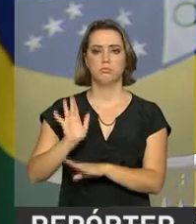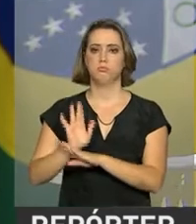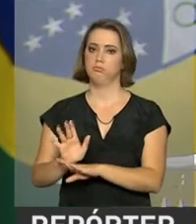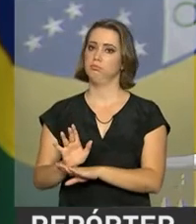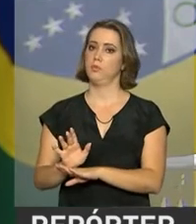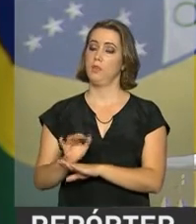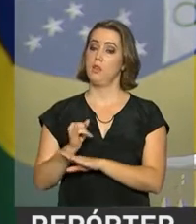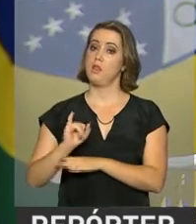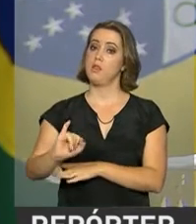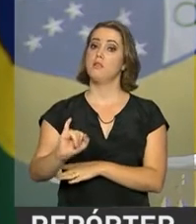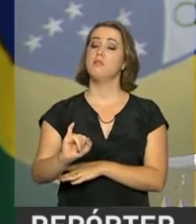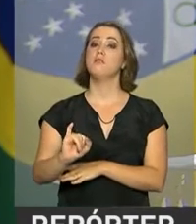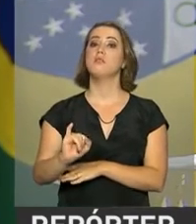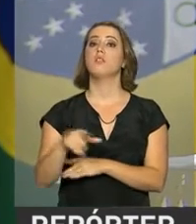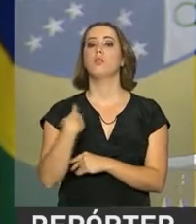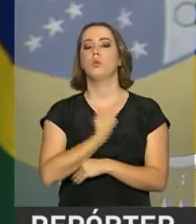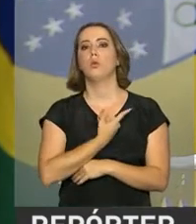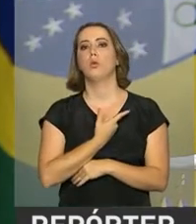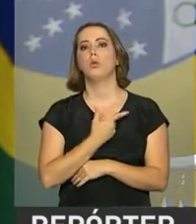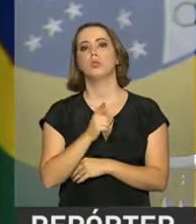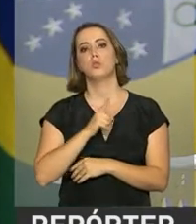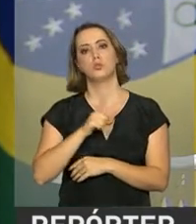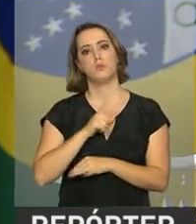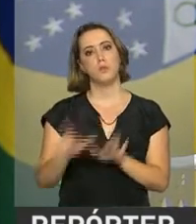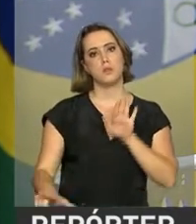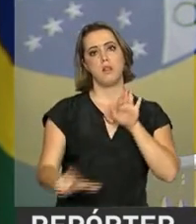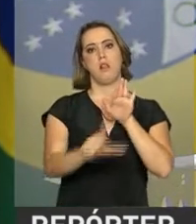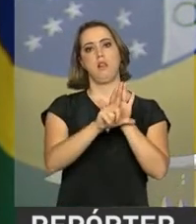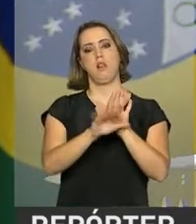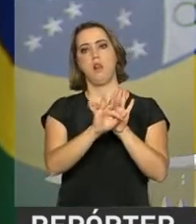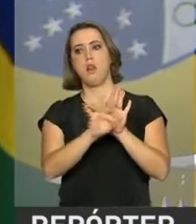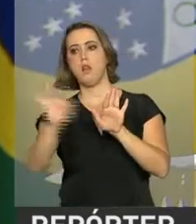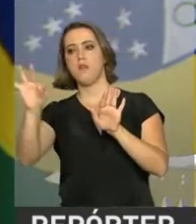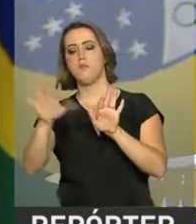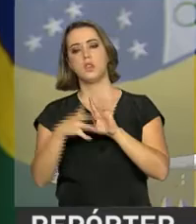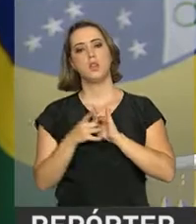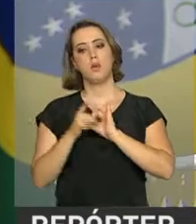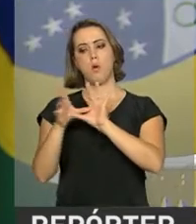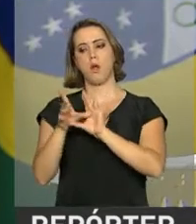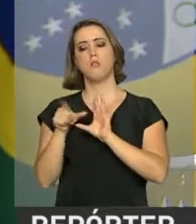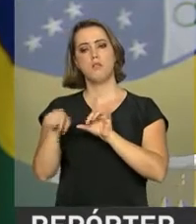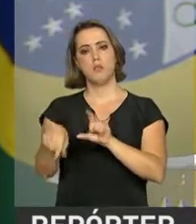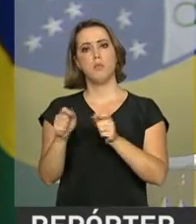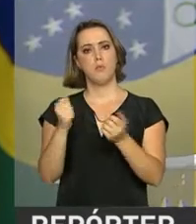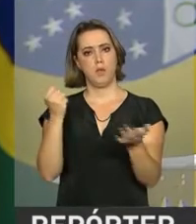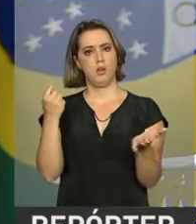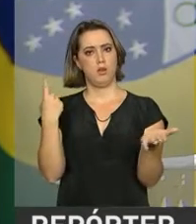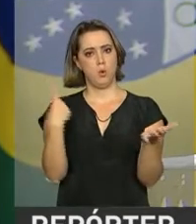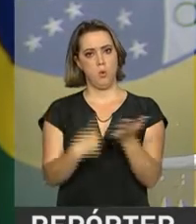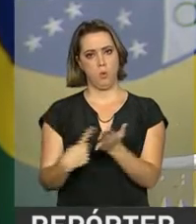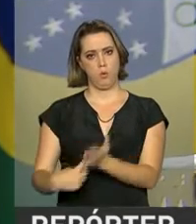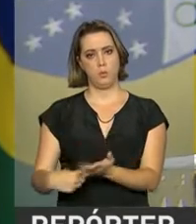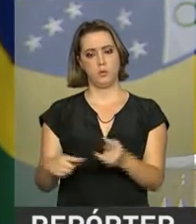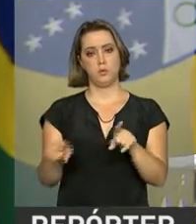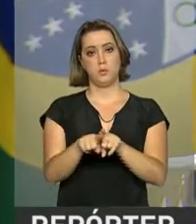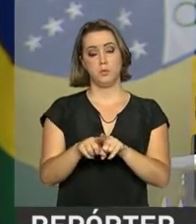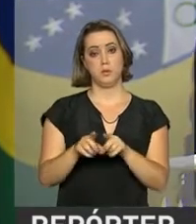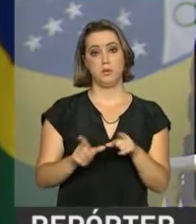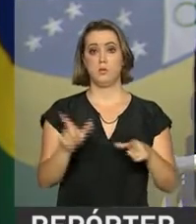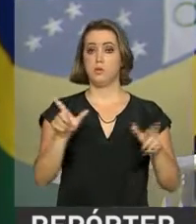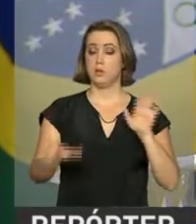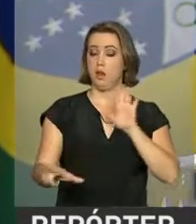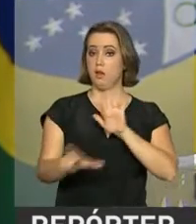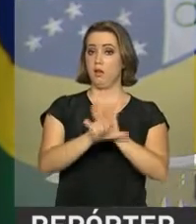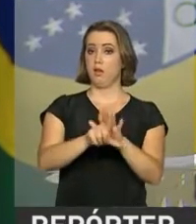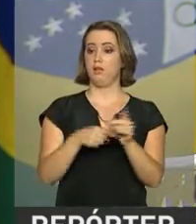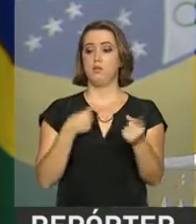se nós tivermos esta conjugação a lei federal autorizadora das chamadas contra partidas ea lei estadual